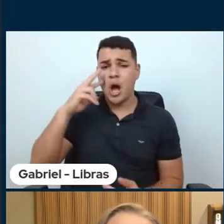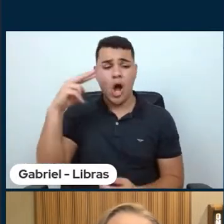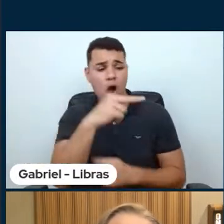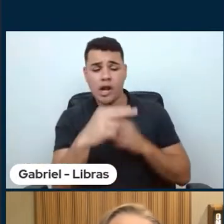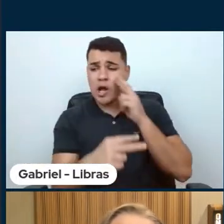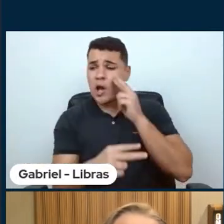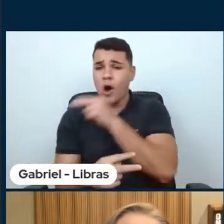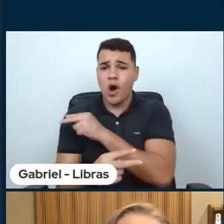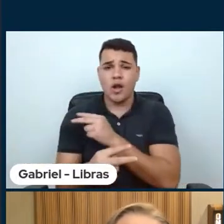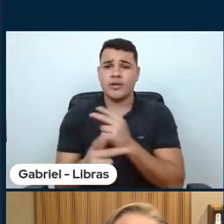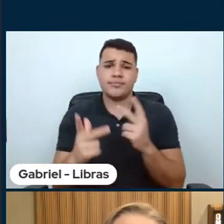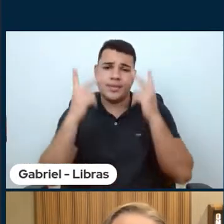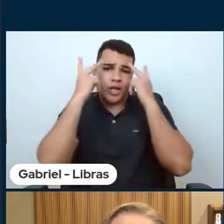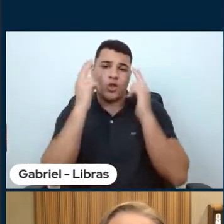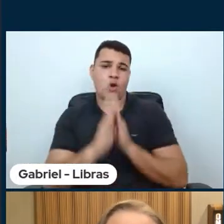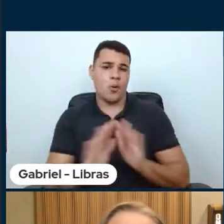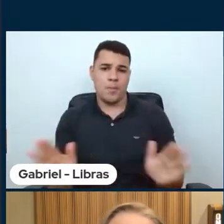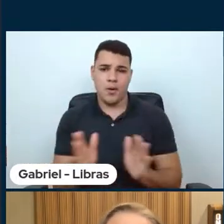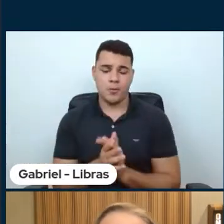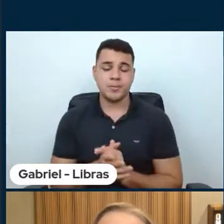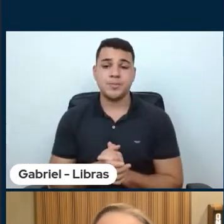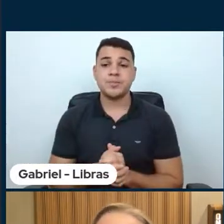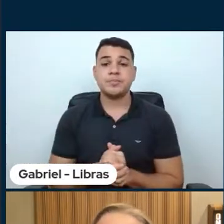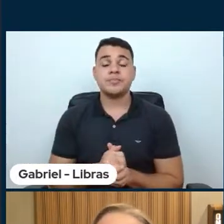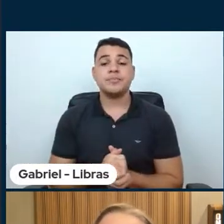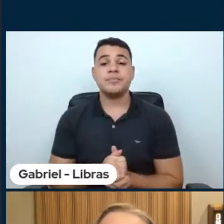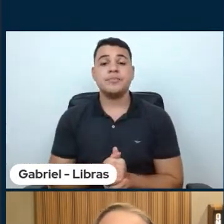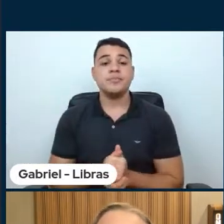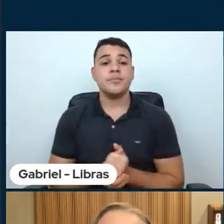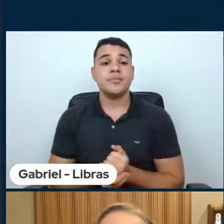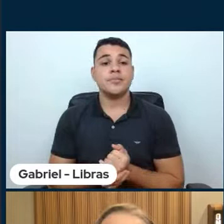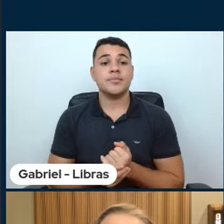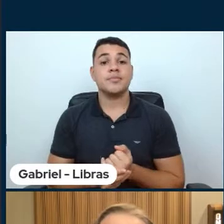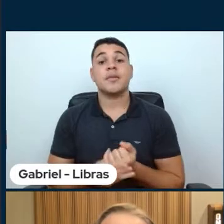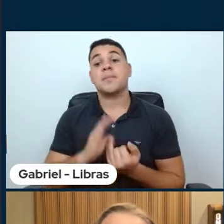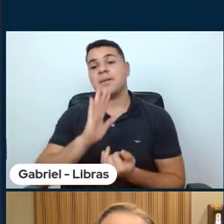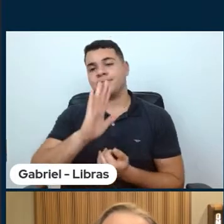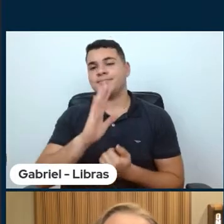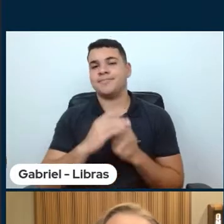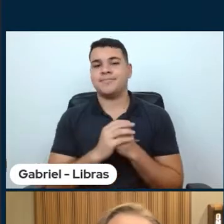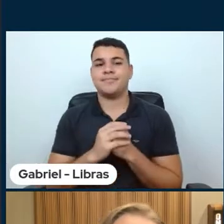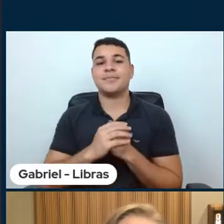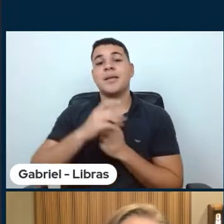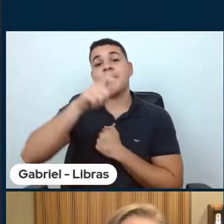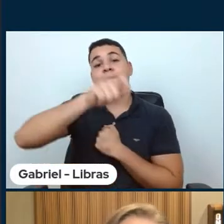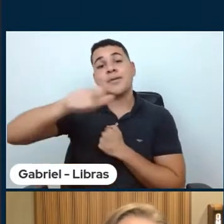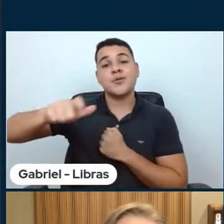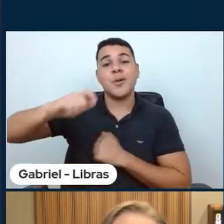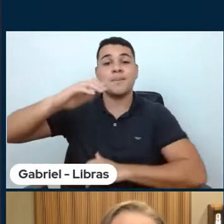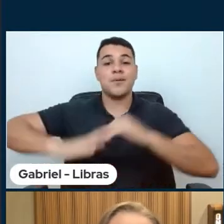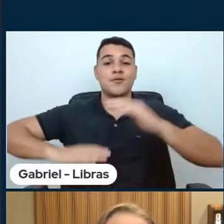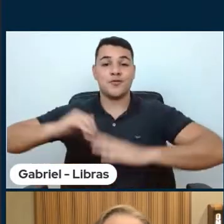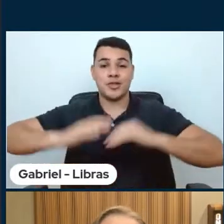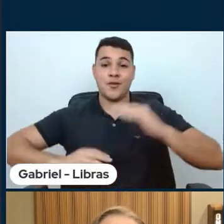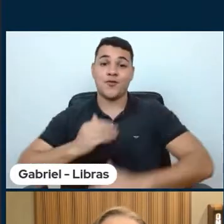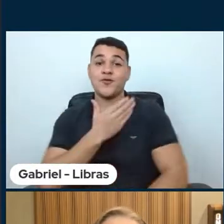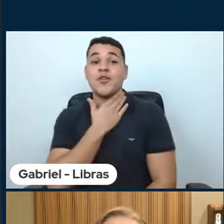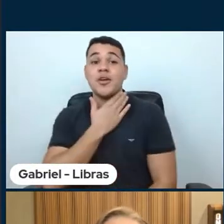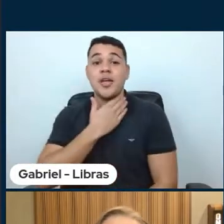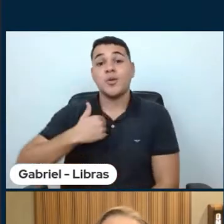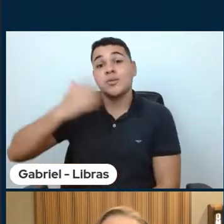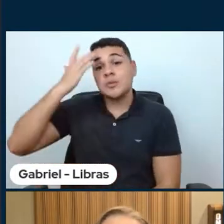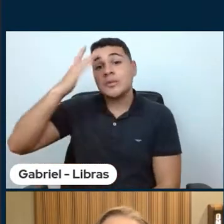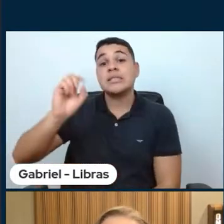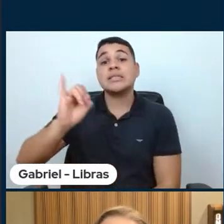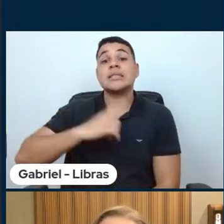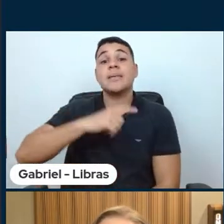meus colegas locutores eu não sei se tem locutor aí Se tiver Avisa o pessoal E aí vou pedir para as modeladoras também darem